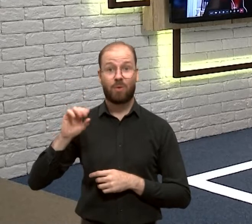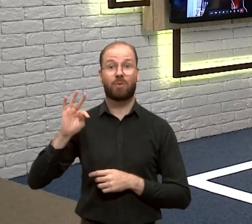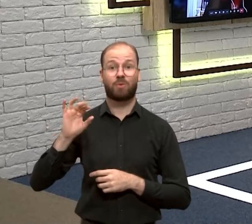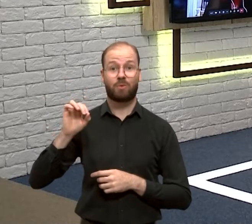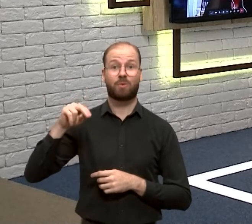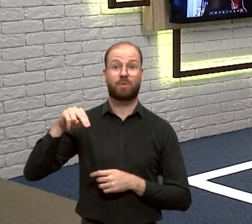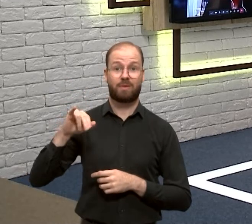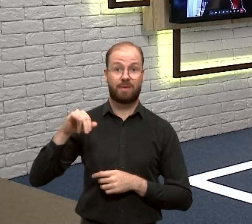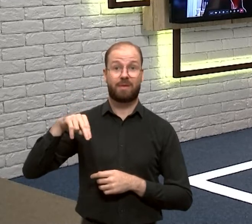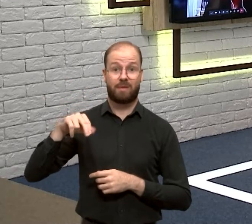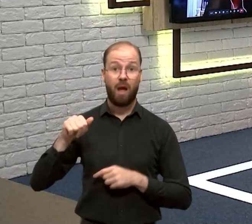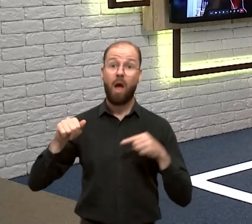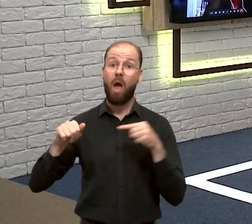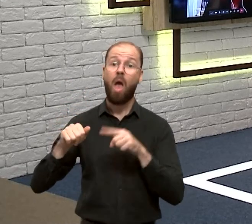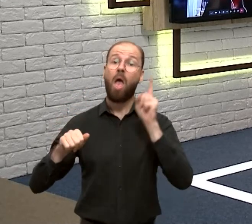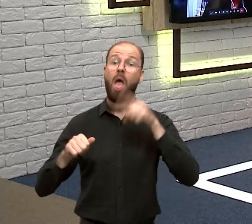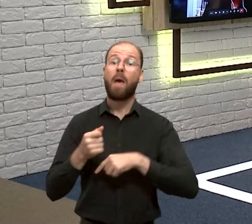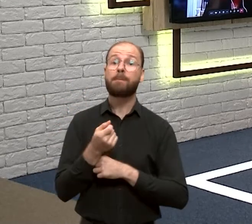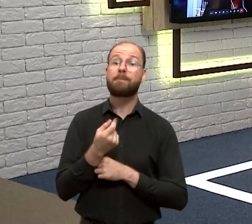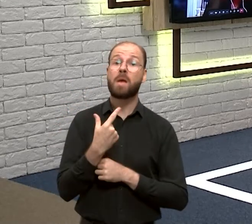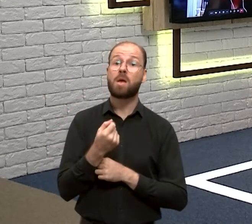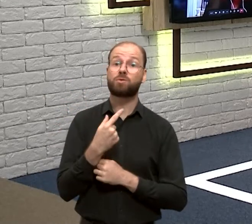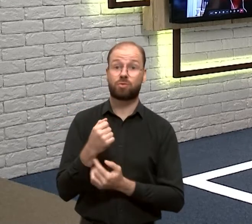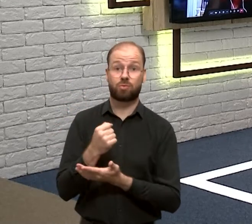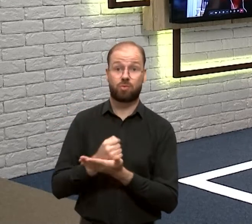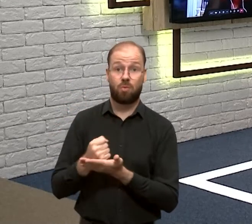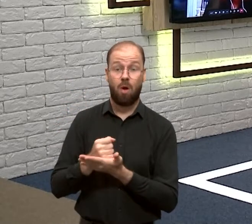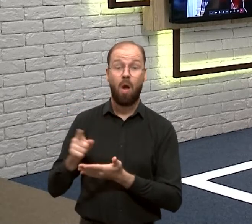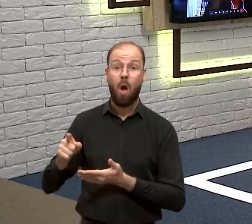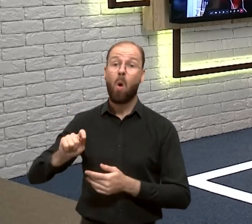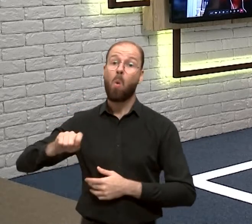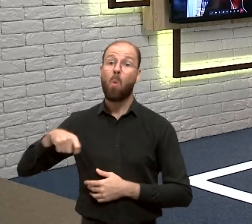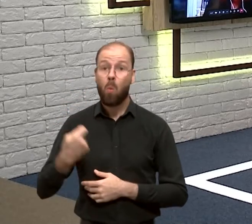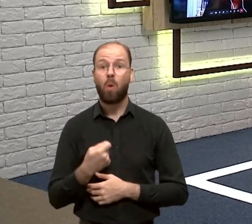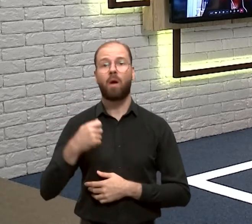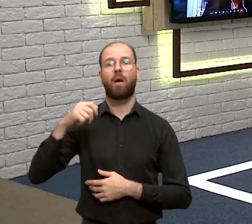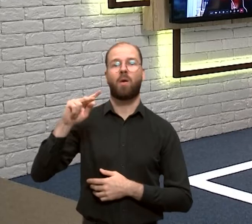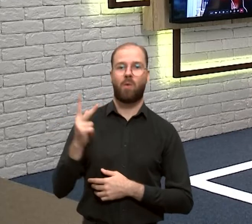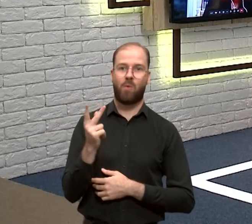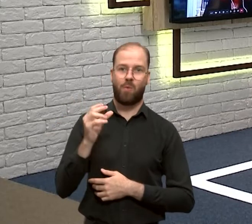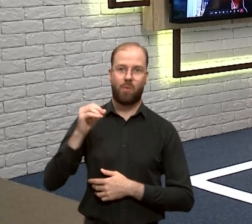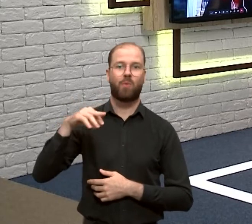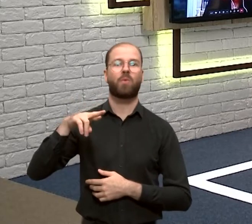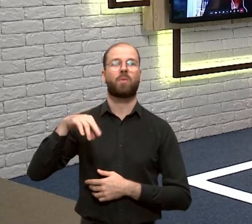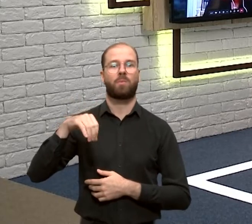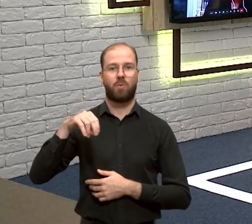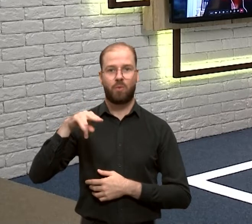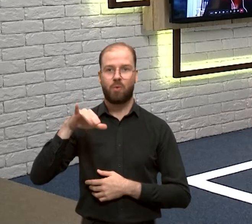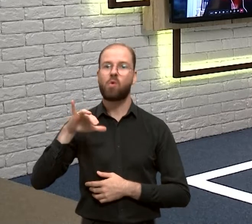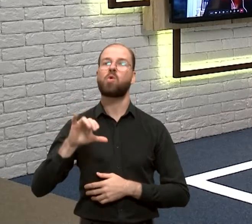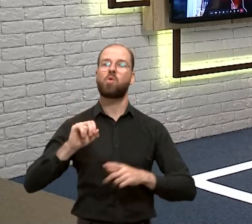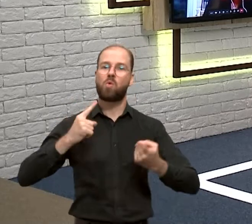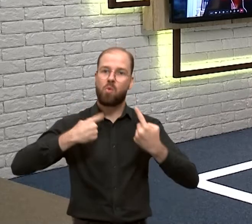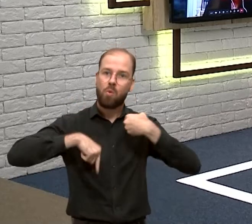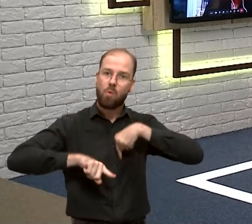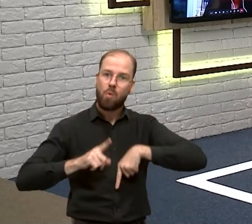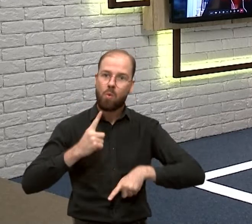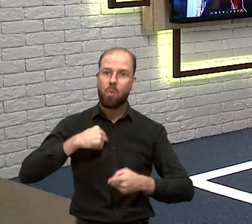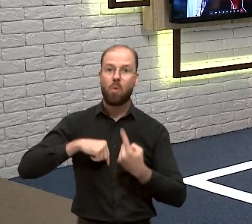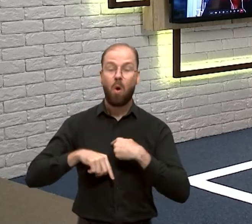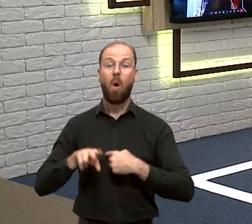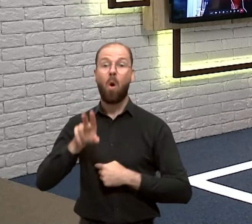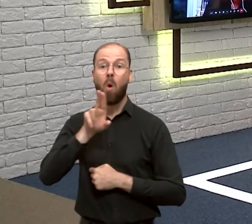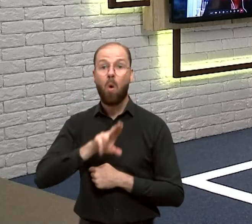uma droga, um medicamento que é um hormônio, é um neurohormônio que tem que ser usado só para transtornos